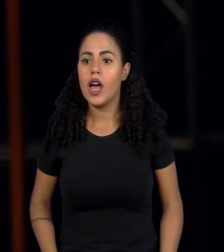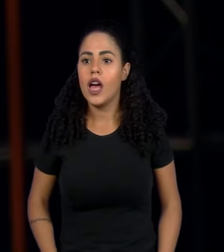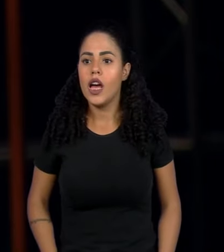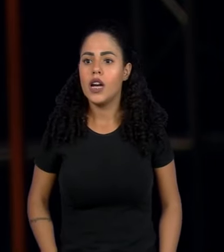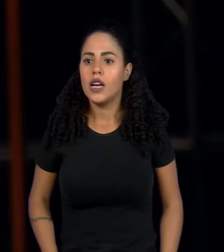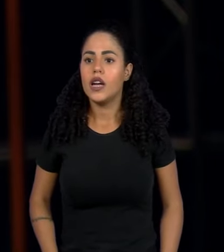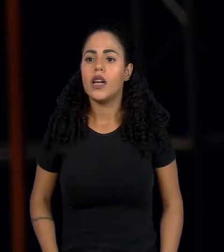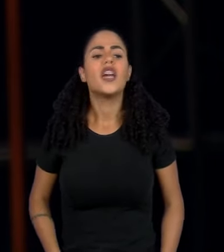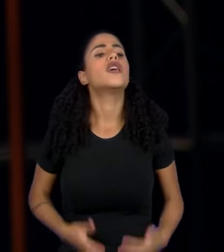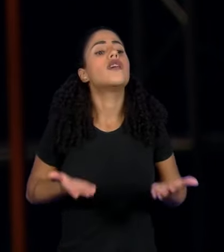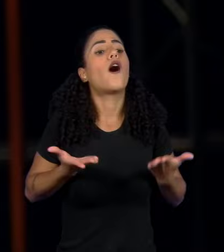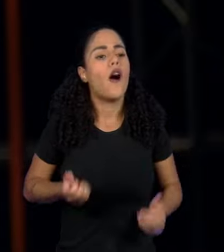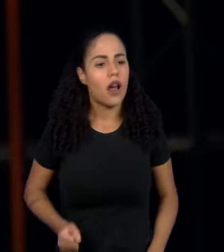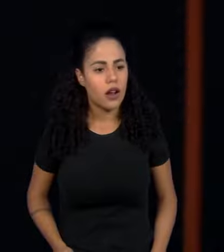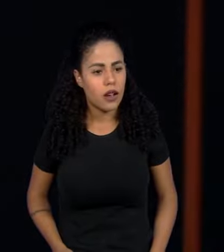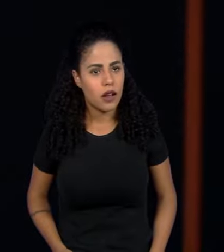dele. Aí foi uma confusão.